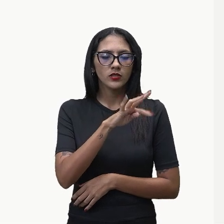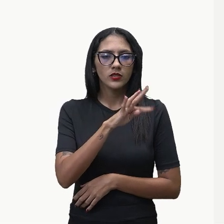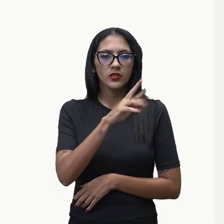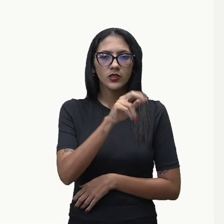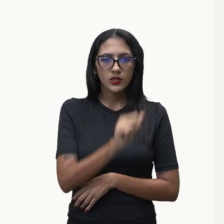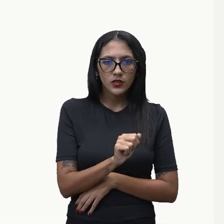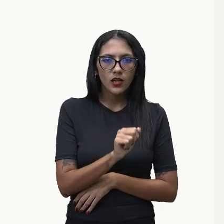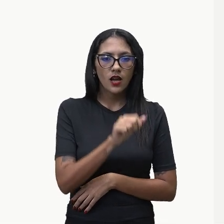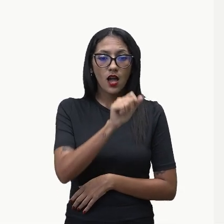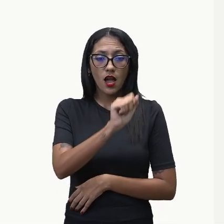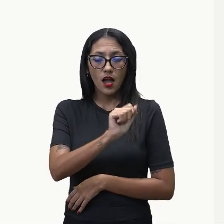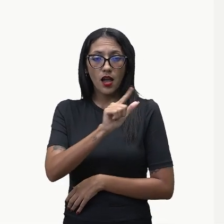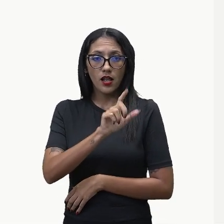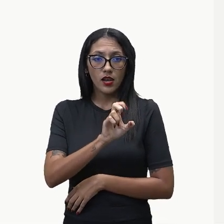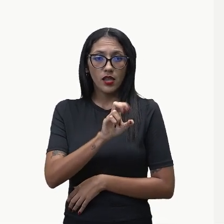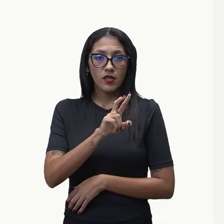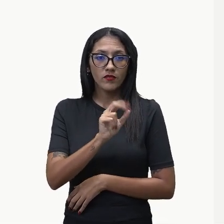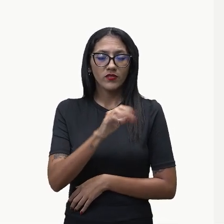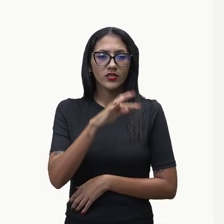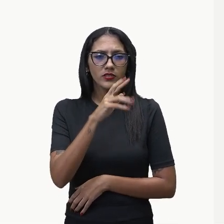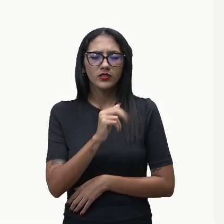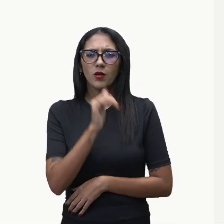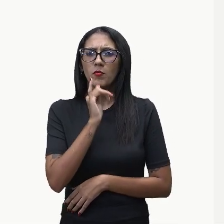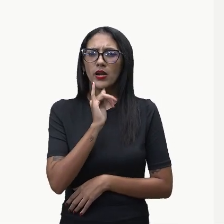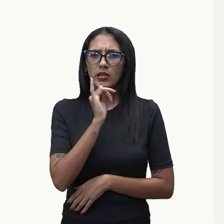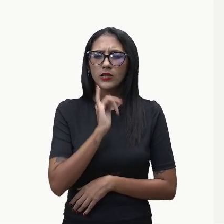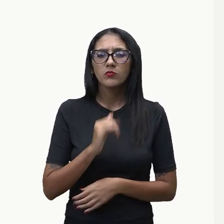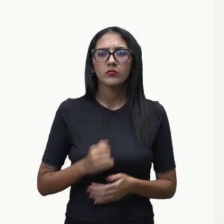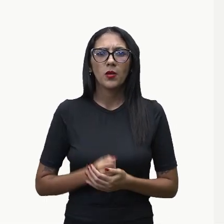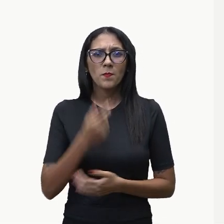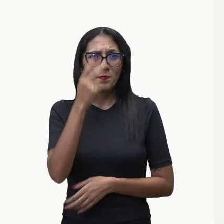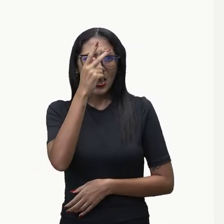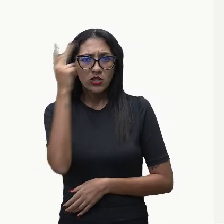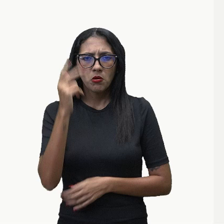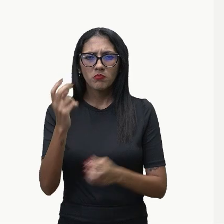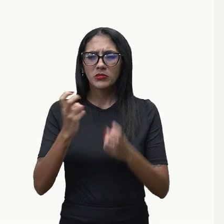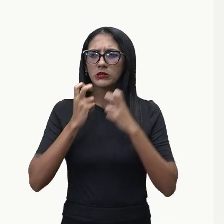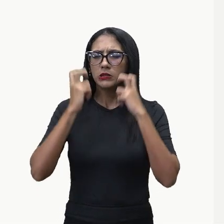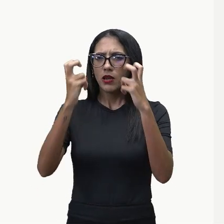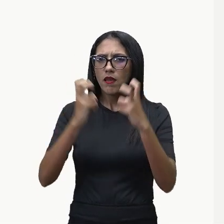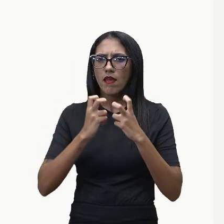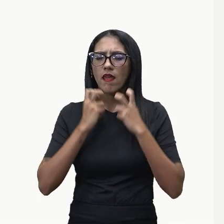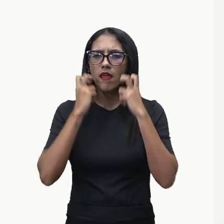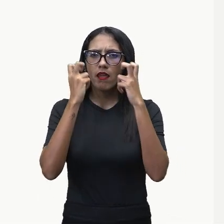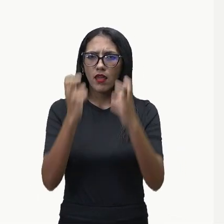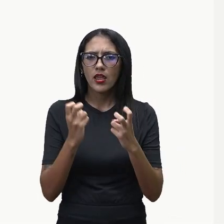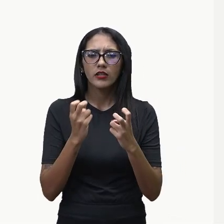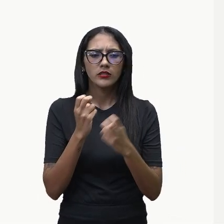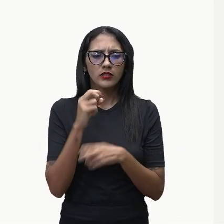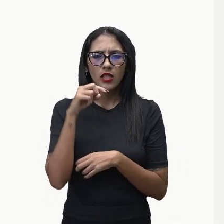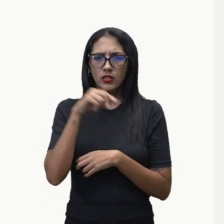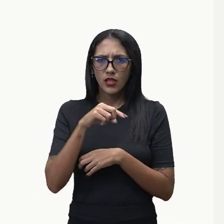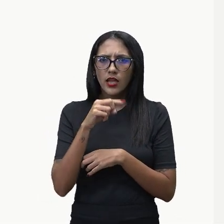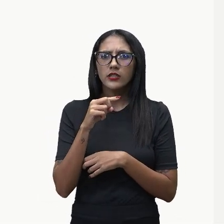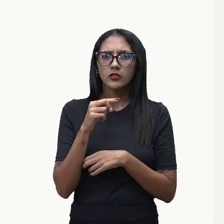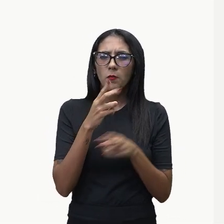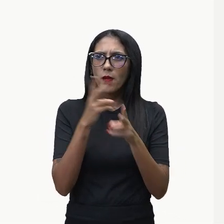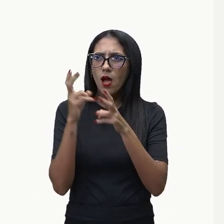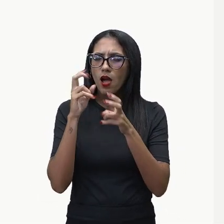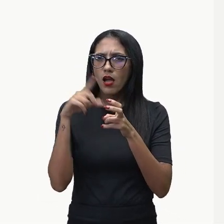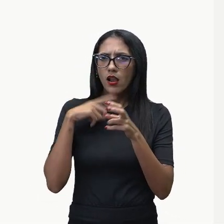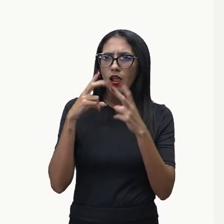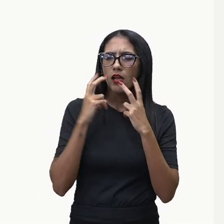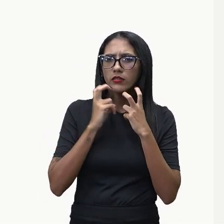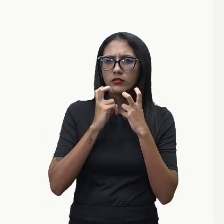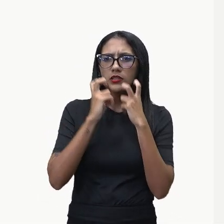ao céu, ou seja, os gritos das pessoas que estão em meio deste momento conflituoso é tão forte